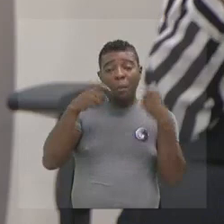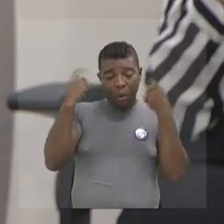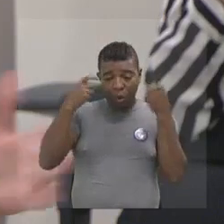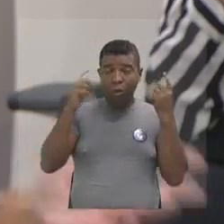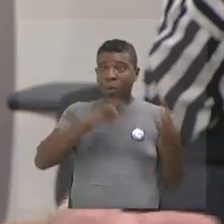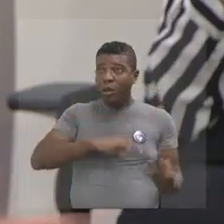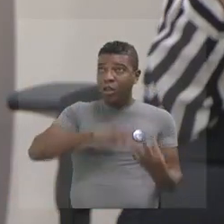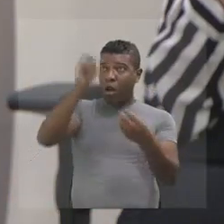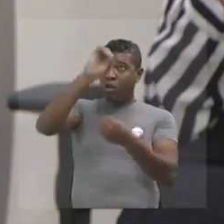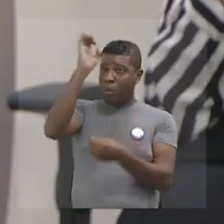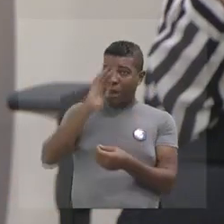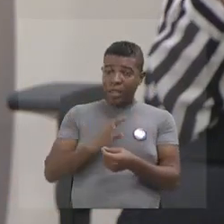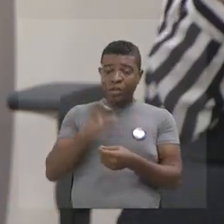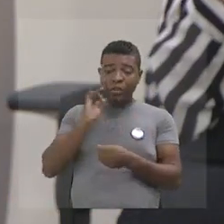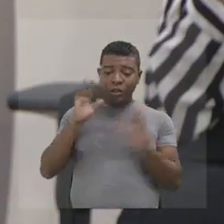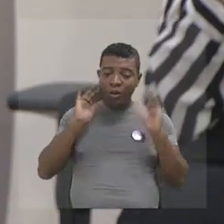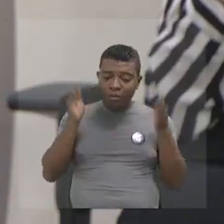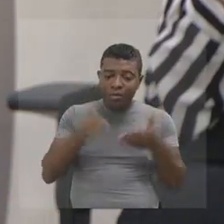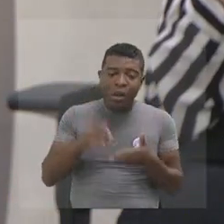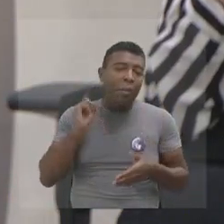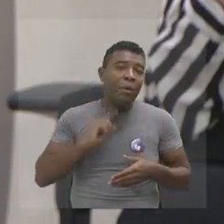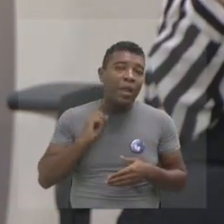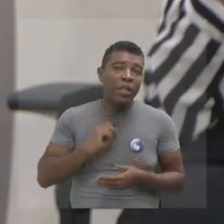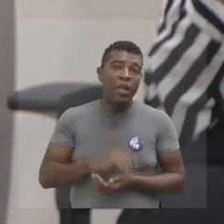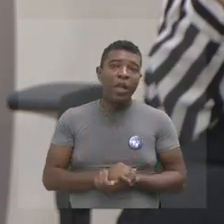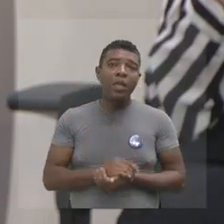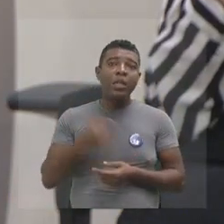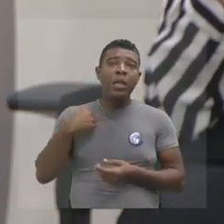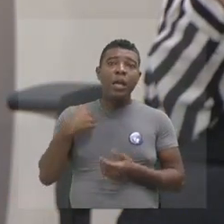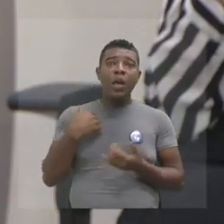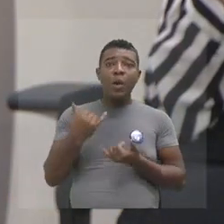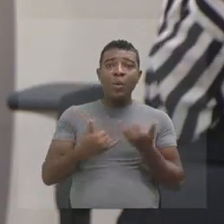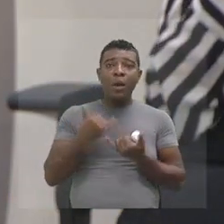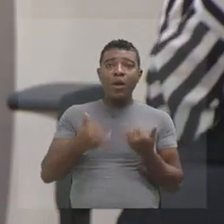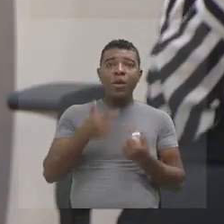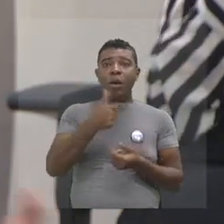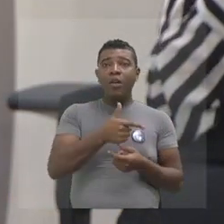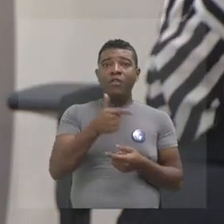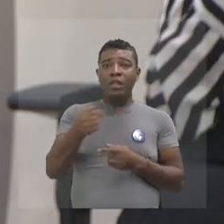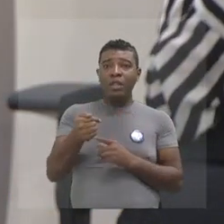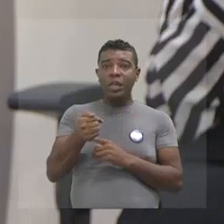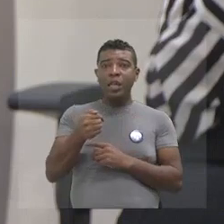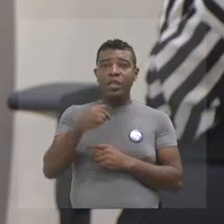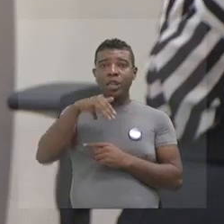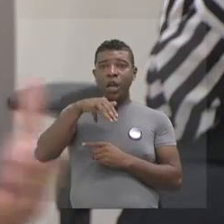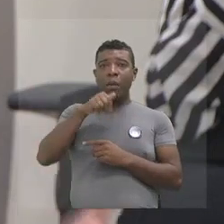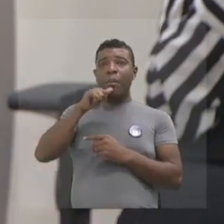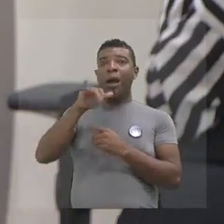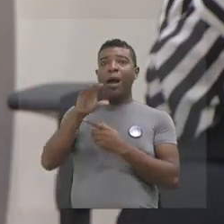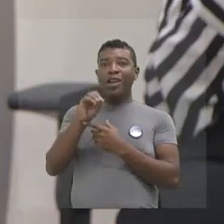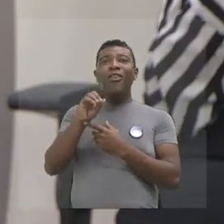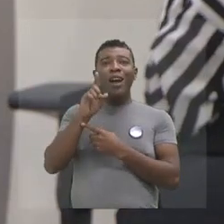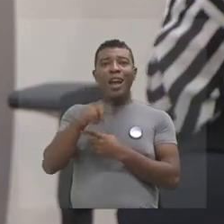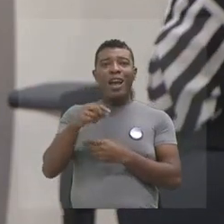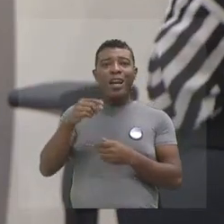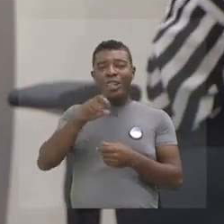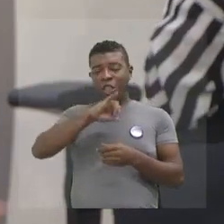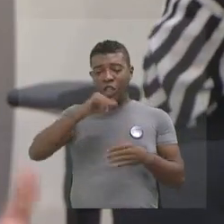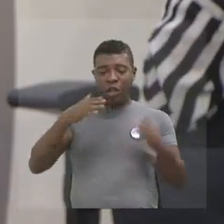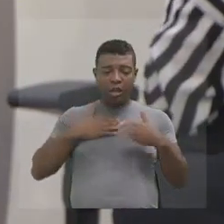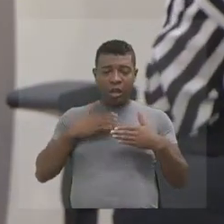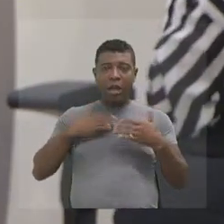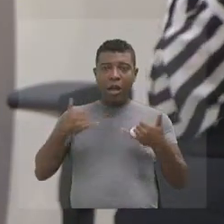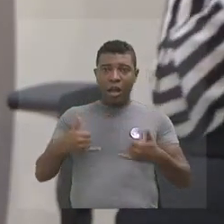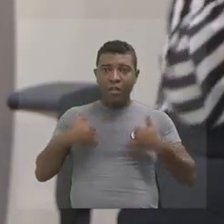eu sempre brinco mas de uma maneira muito séria dia 27 de maio é meu aniversário dia da Mata Atlântica eu sempre espero né